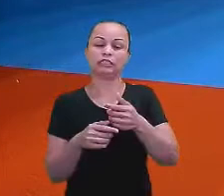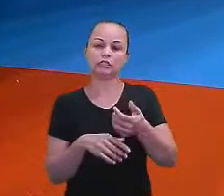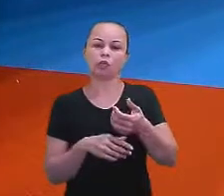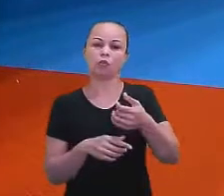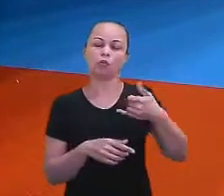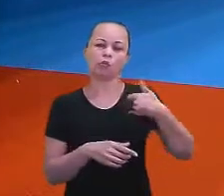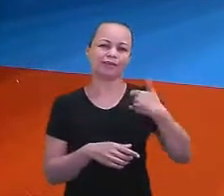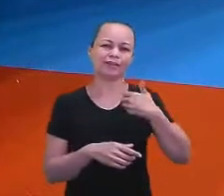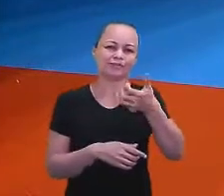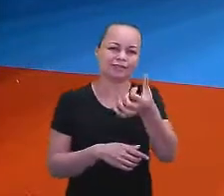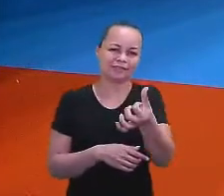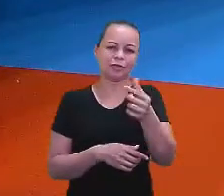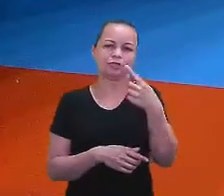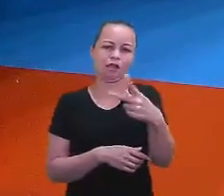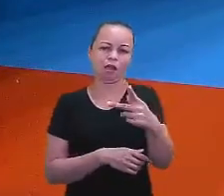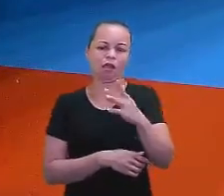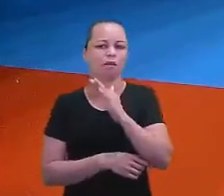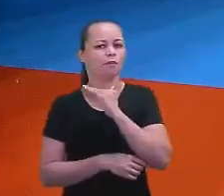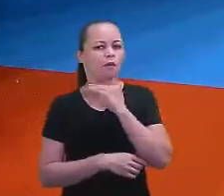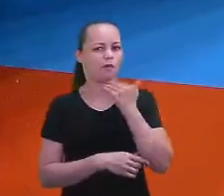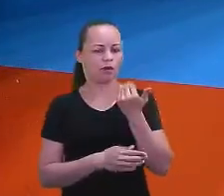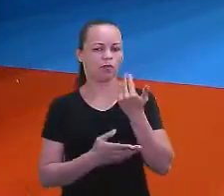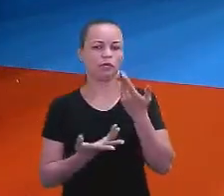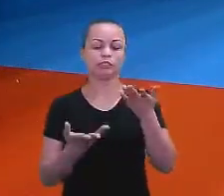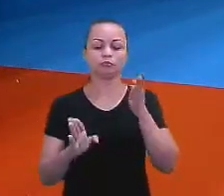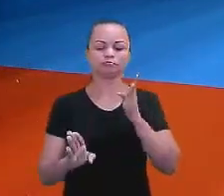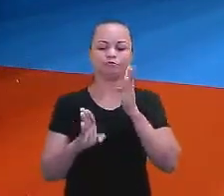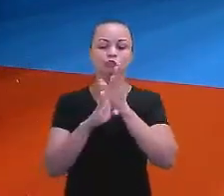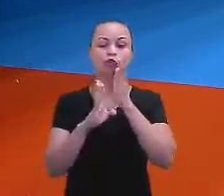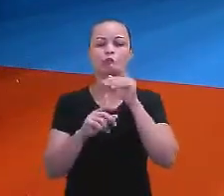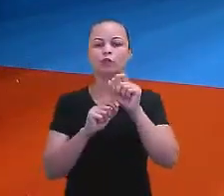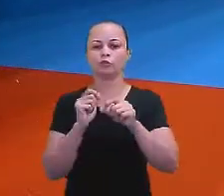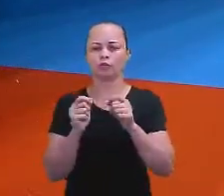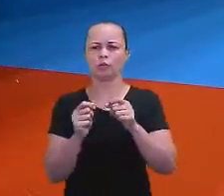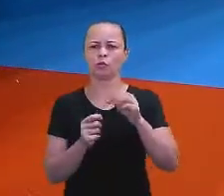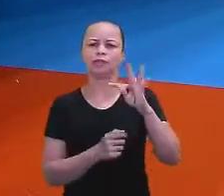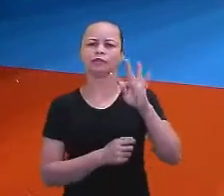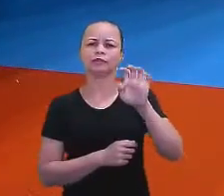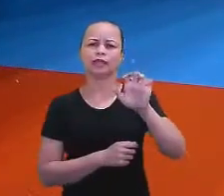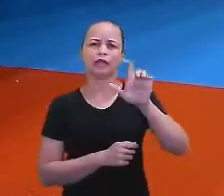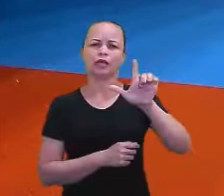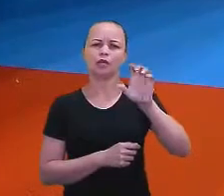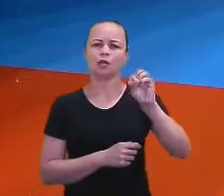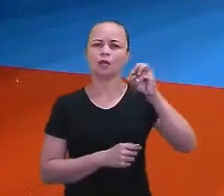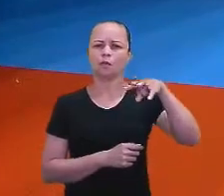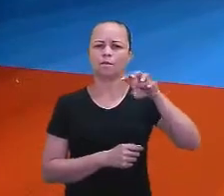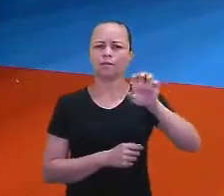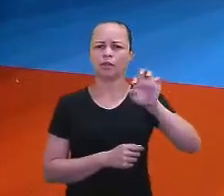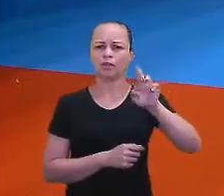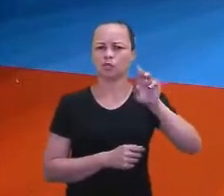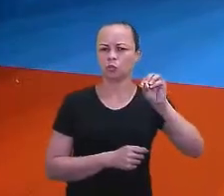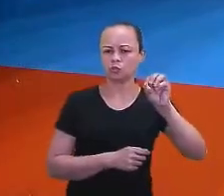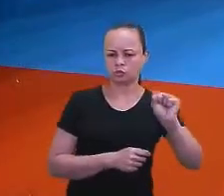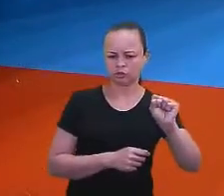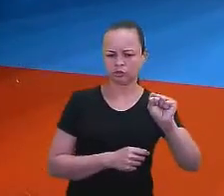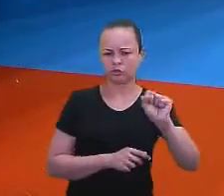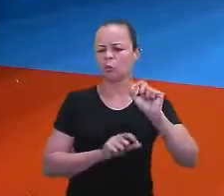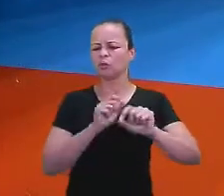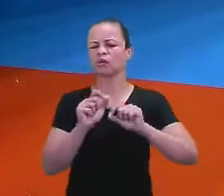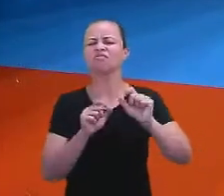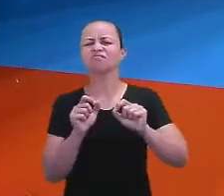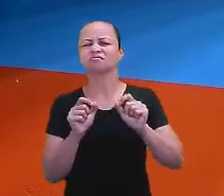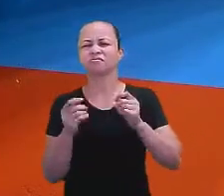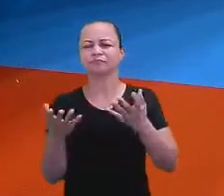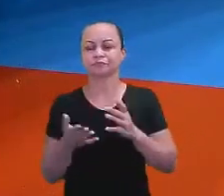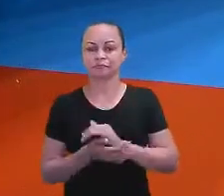é 12 anos. E aí eles descobriram a partir dos telômeros. E que danados seriam os telômeros, gente? Lembra lá dos cromossomos?